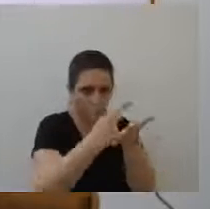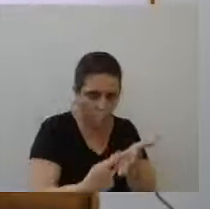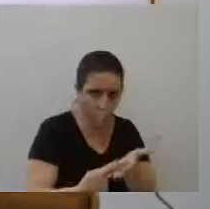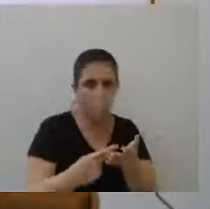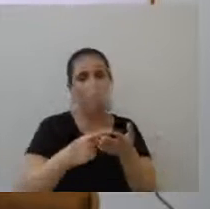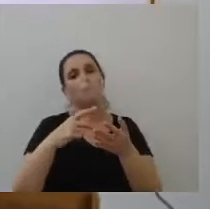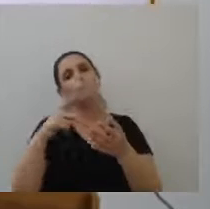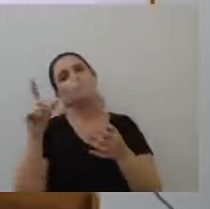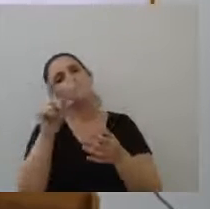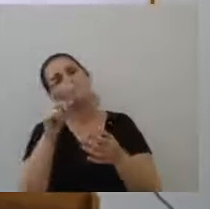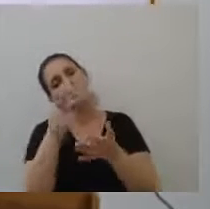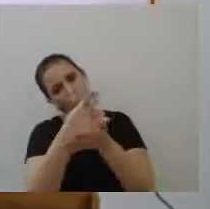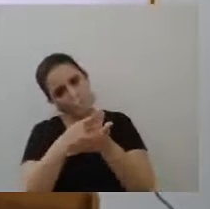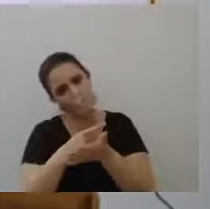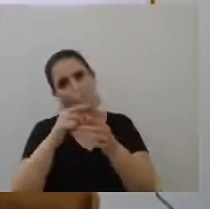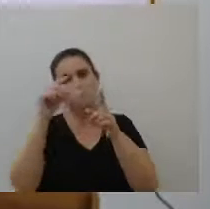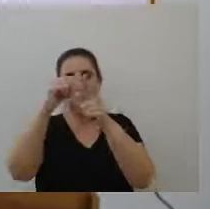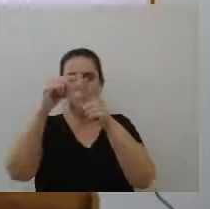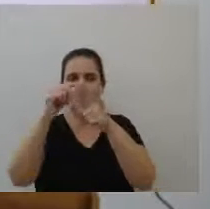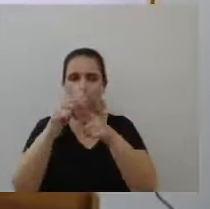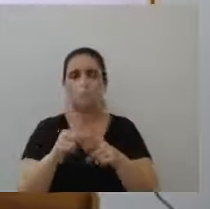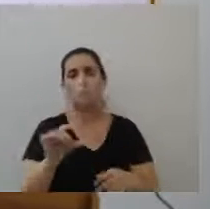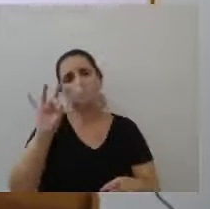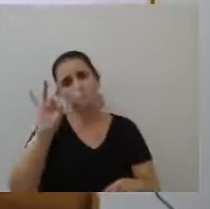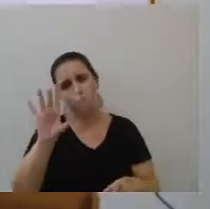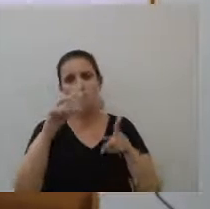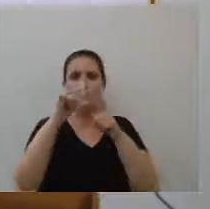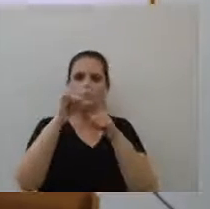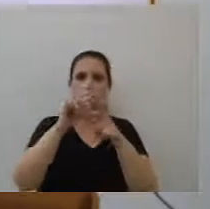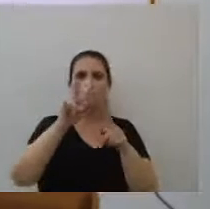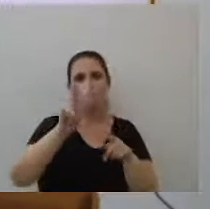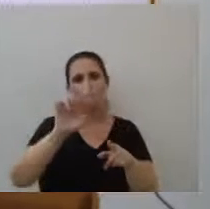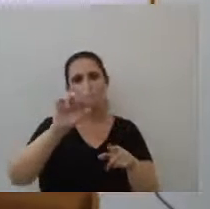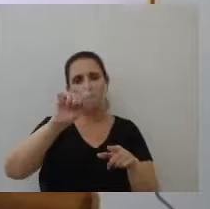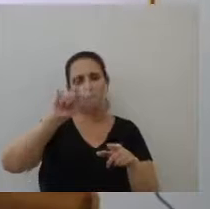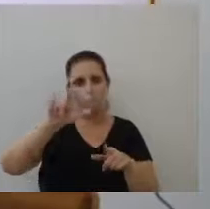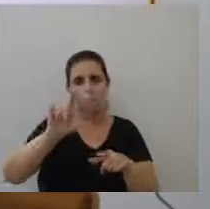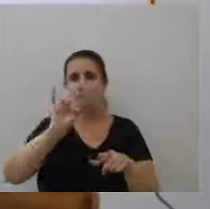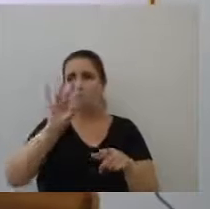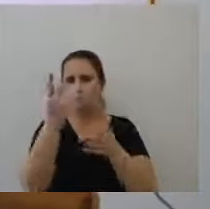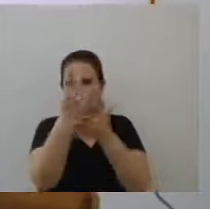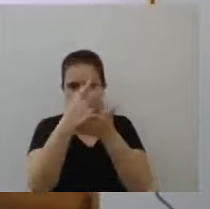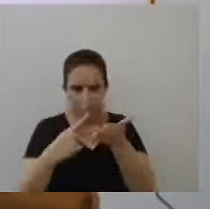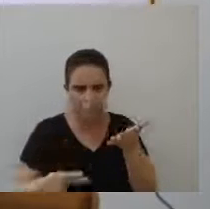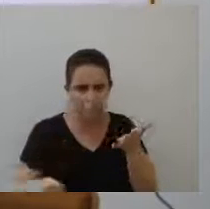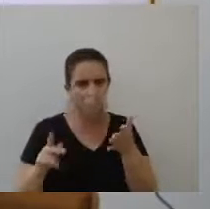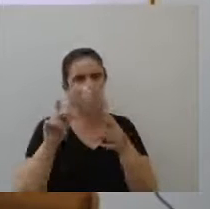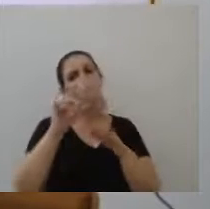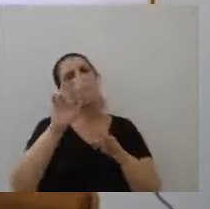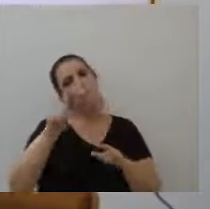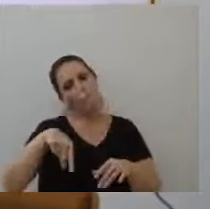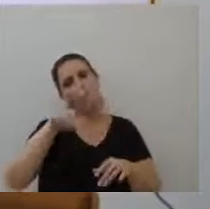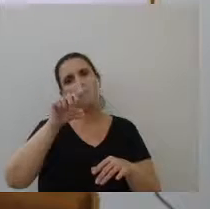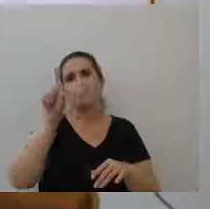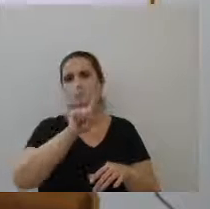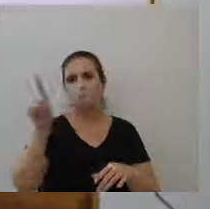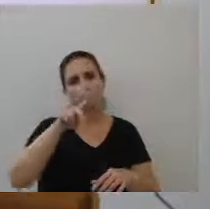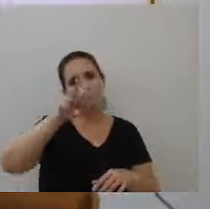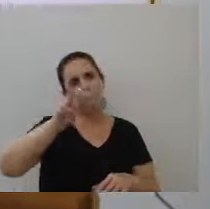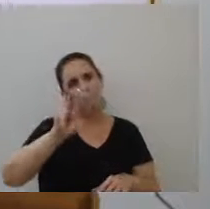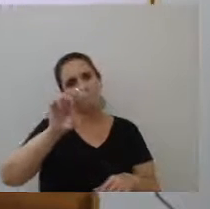animais estão indo embora, obviamente, eles vivem na floresta. Sem floresta, eles não têm onde ficar, pelo menos aí. E o tatu está